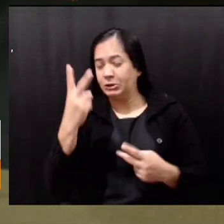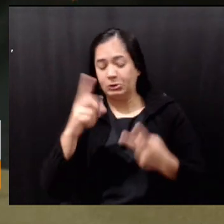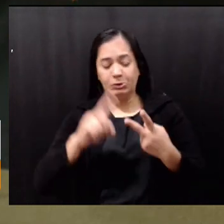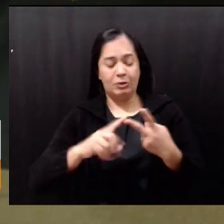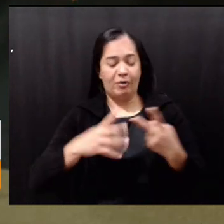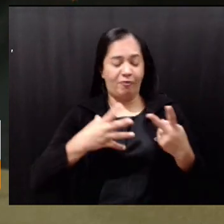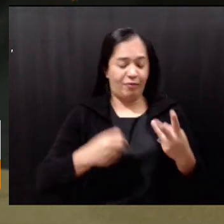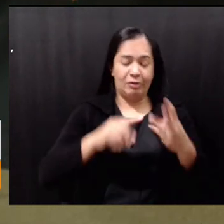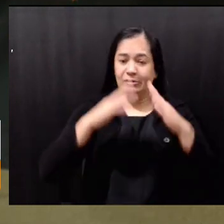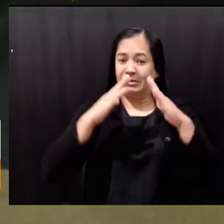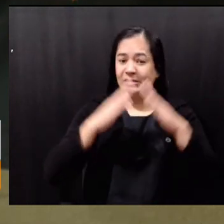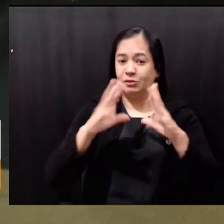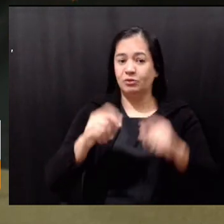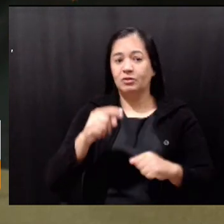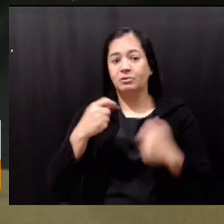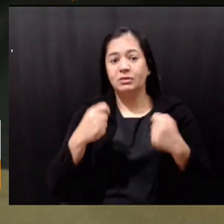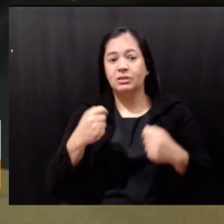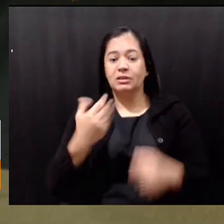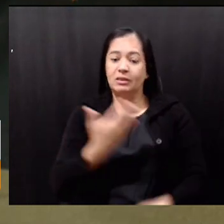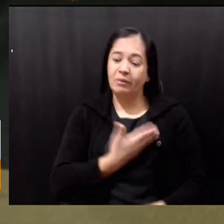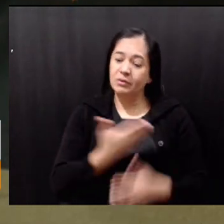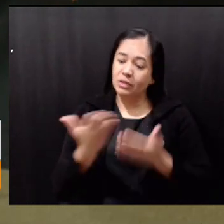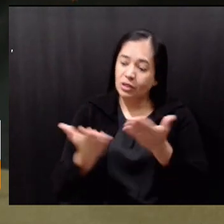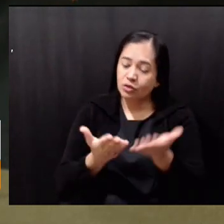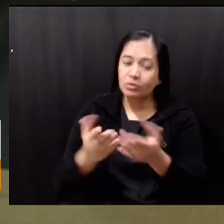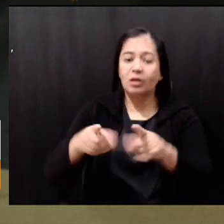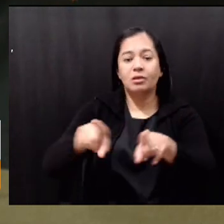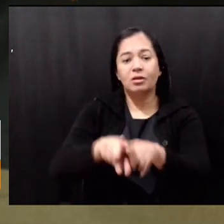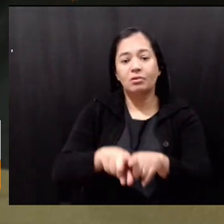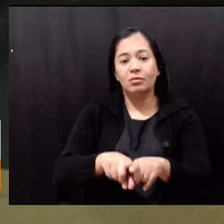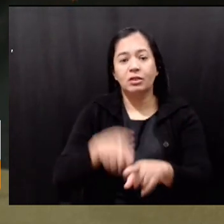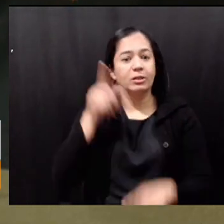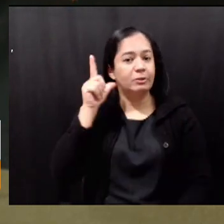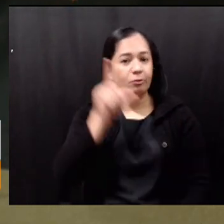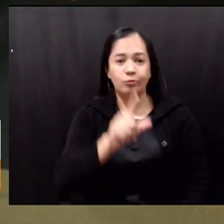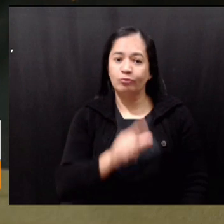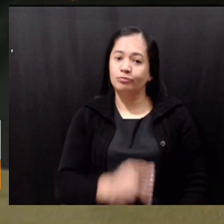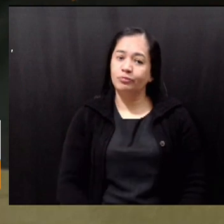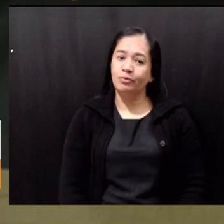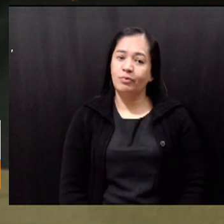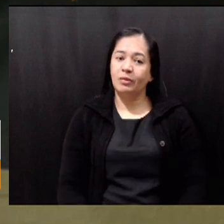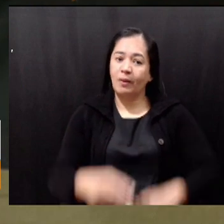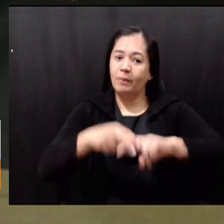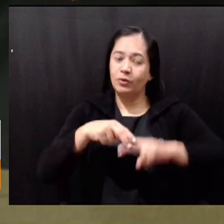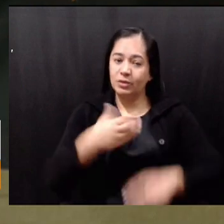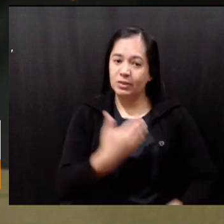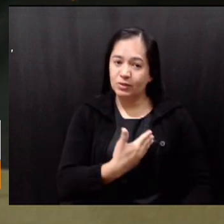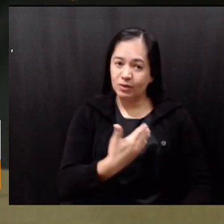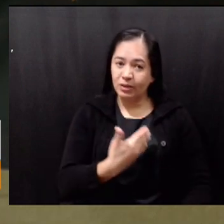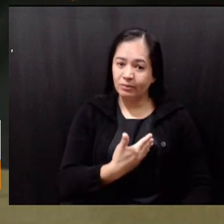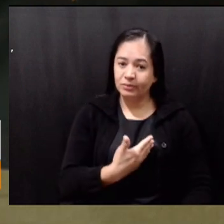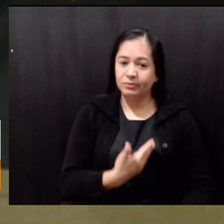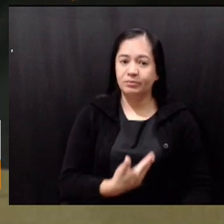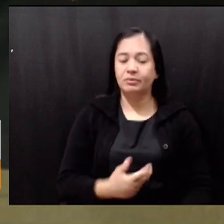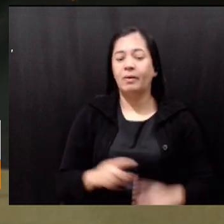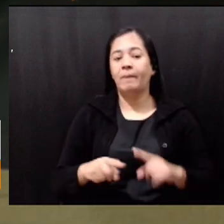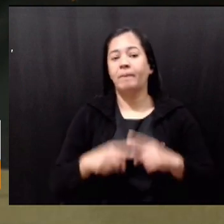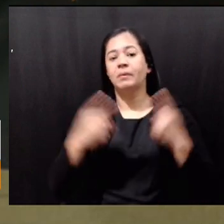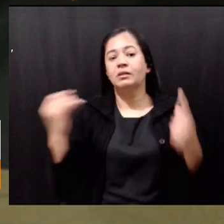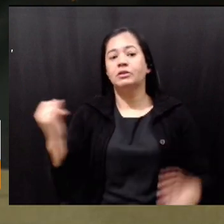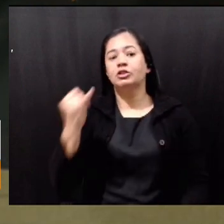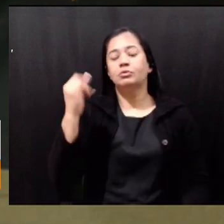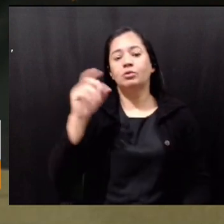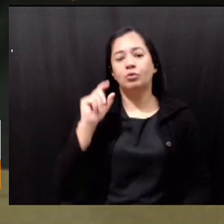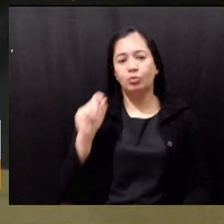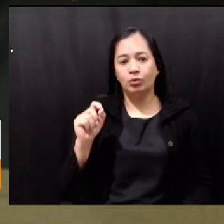cuidar da amizade também. E às vezes você não consegue dar conta de tudo, e a amizade acaba ficando em segundo plano. Mas é importante que, mesmo sendo